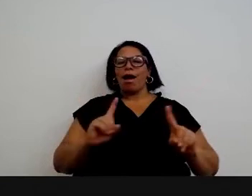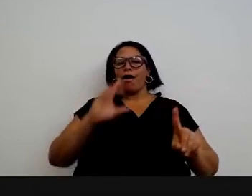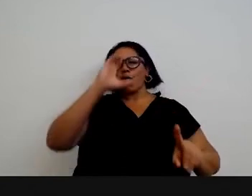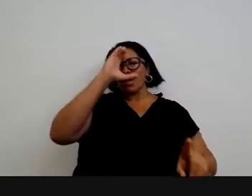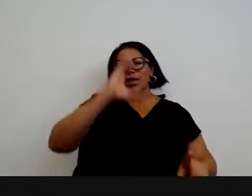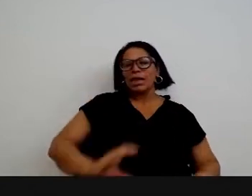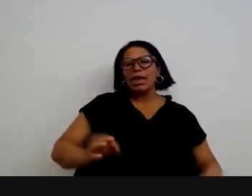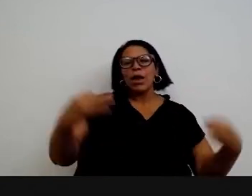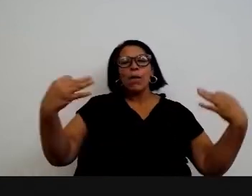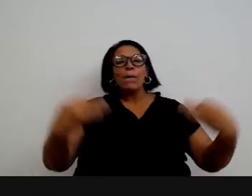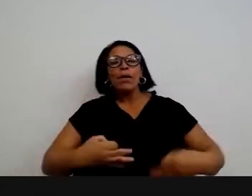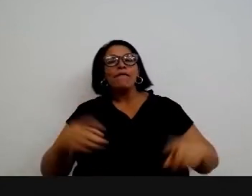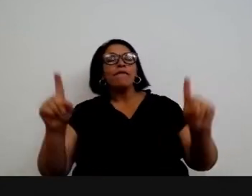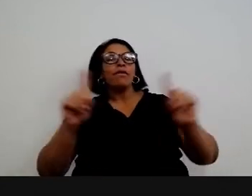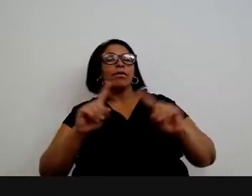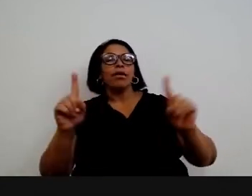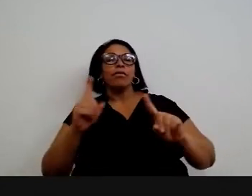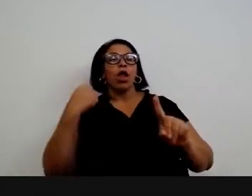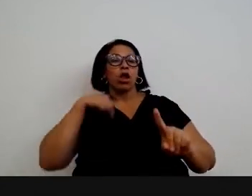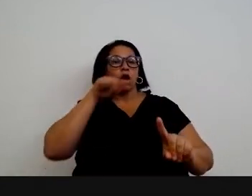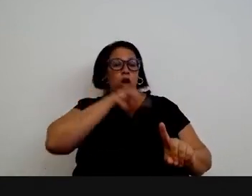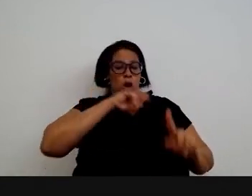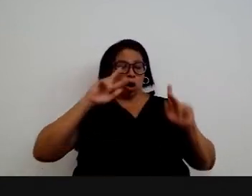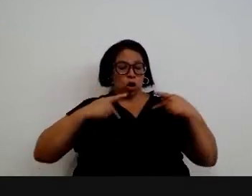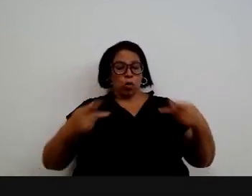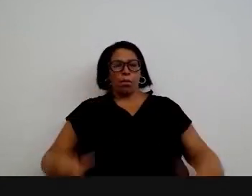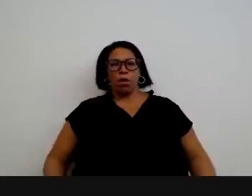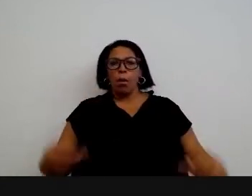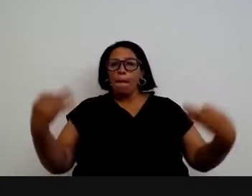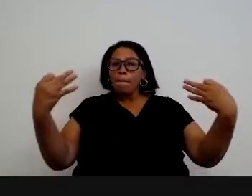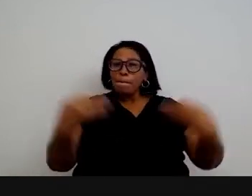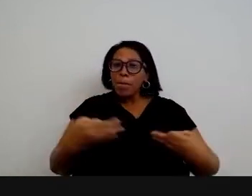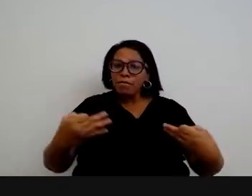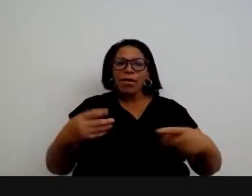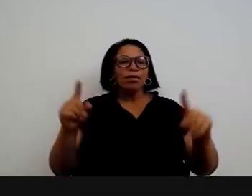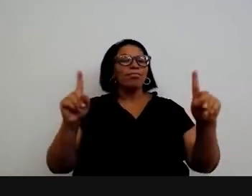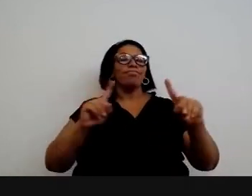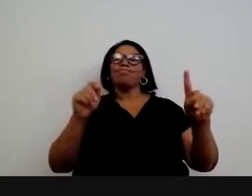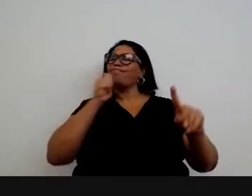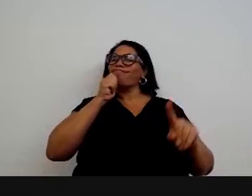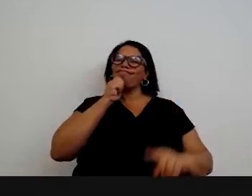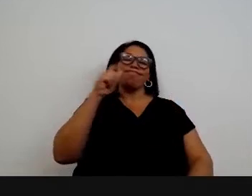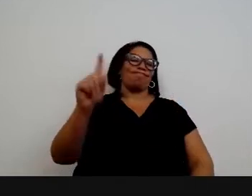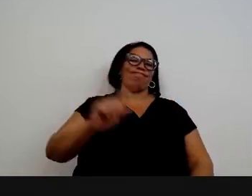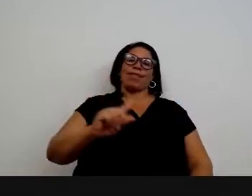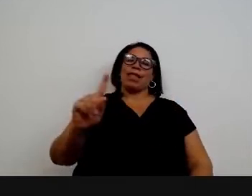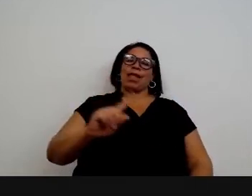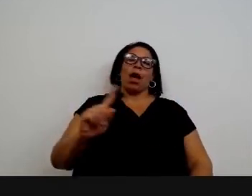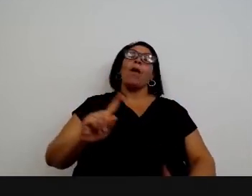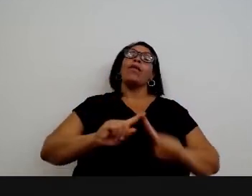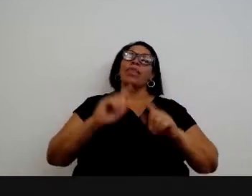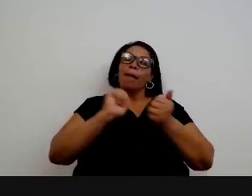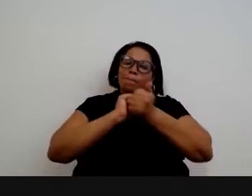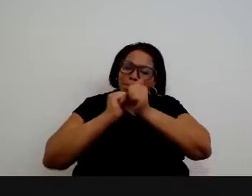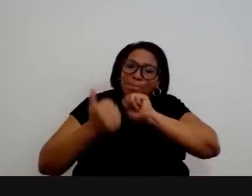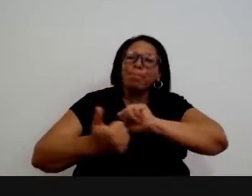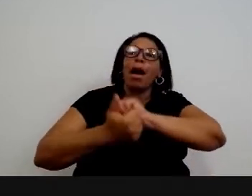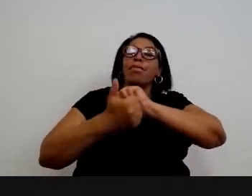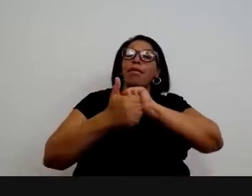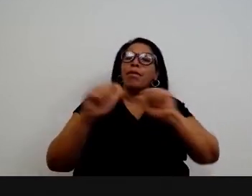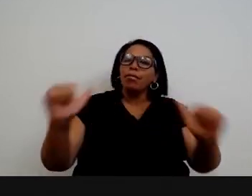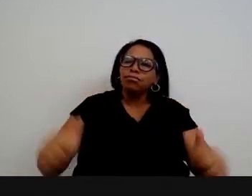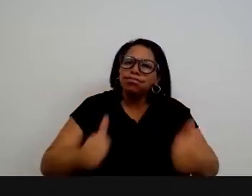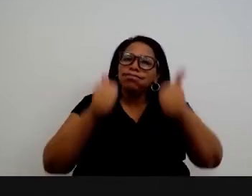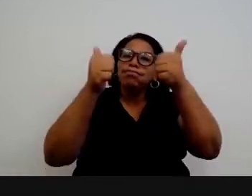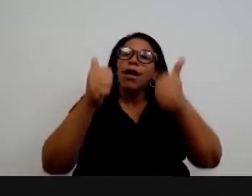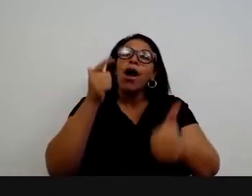cidadãos perfeitos, porque nós, humanos, nós nunca seremos perfeitos, nós somos perfectíveis, né? Nós podemos nos aprimorar,